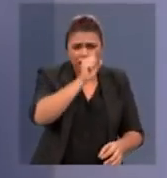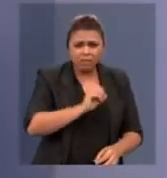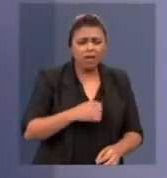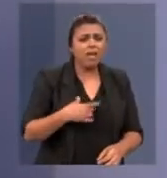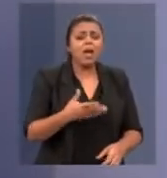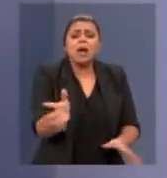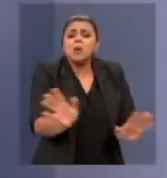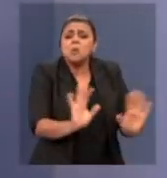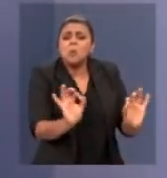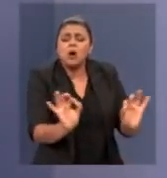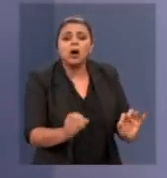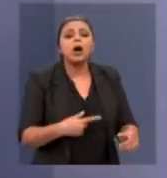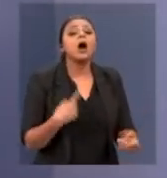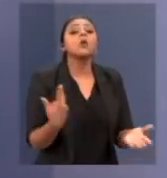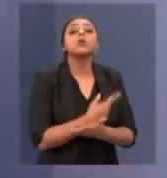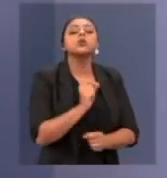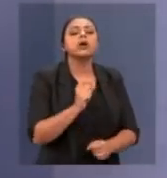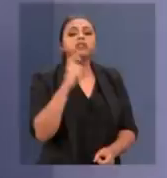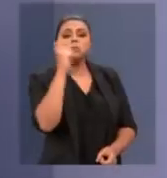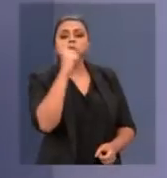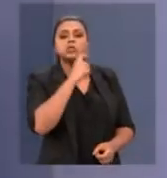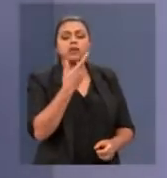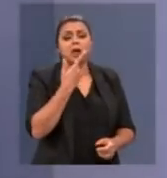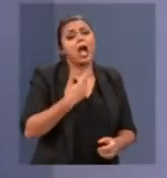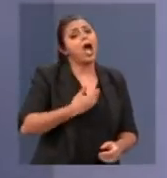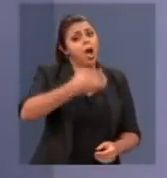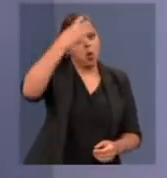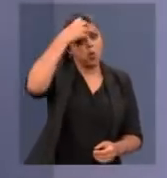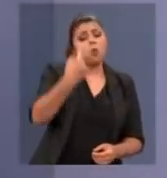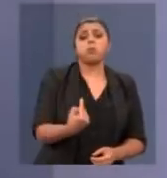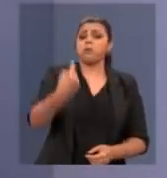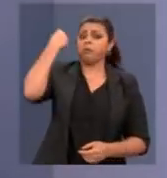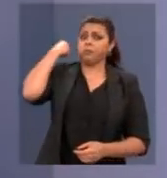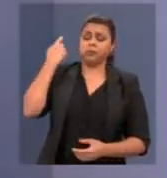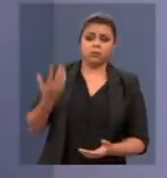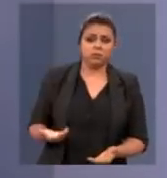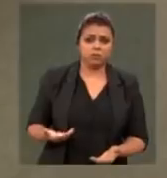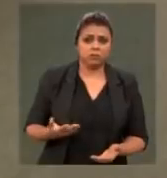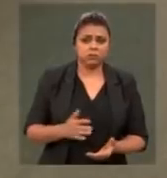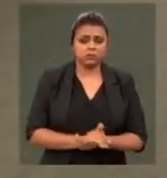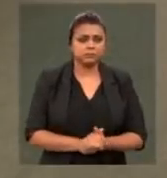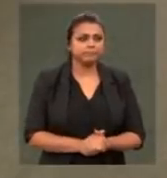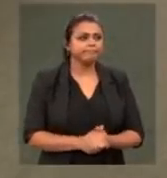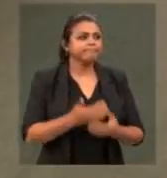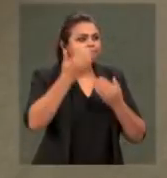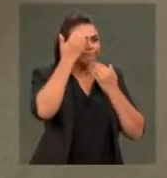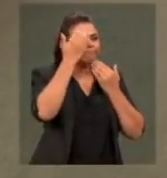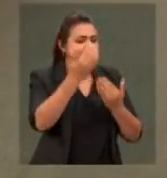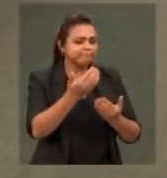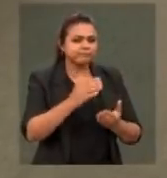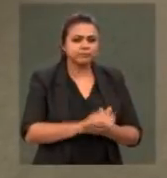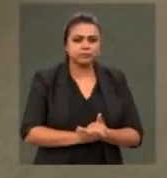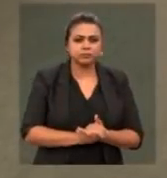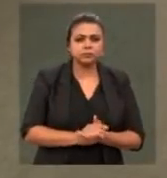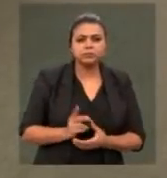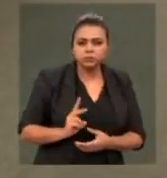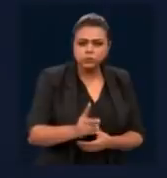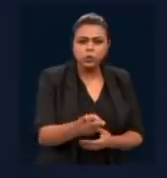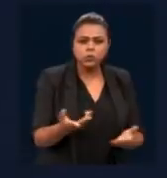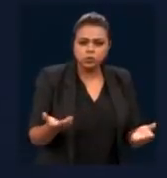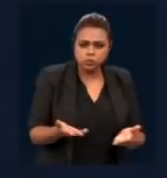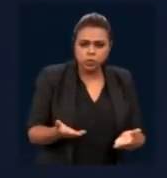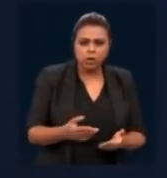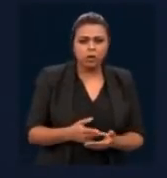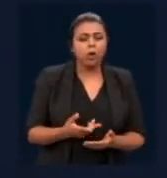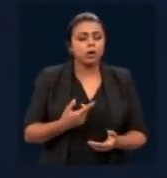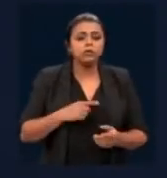mente que diz que foi culpa do governo anterior que o dérbi do governo dele caiu obrigado candidato o senhor continua com a palavra agora para